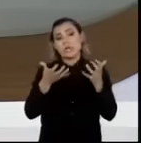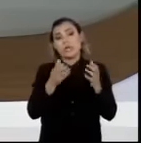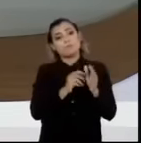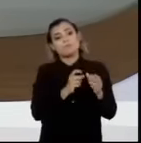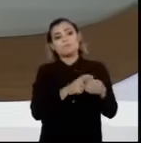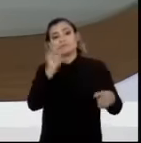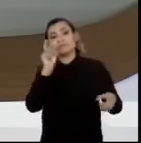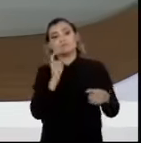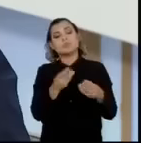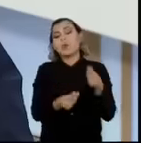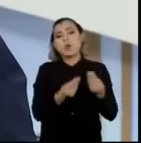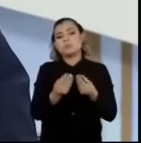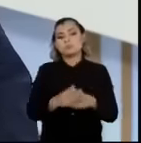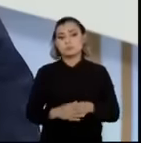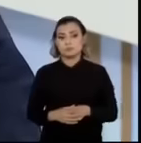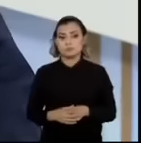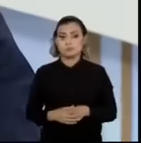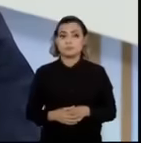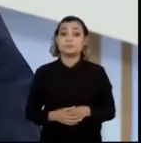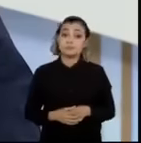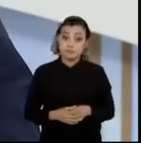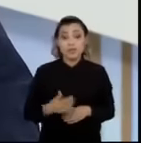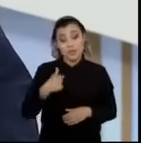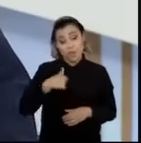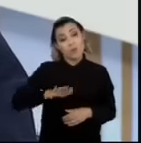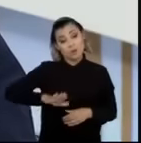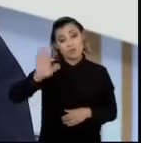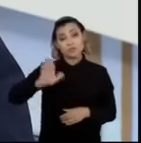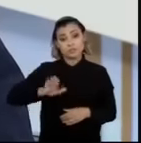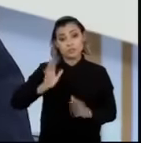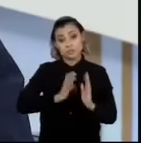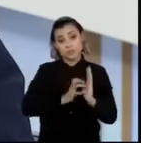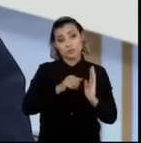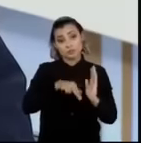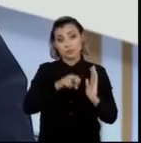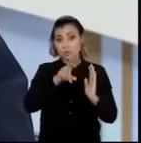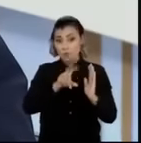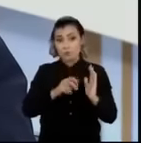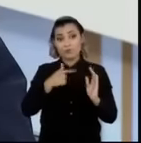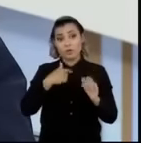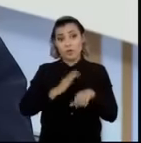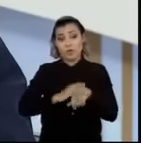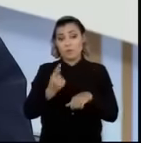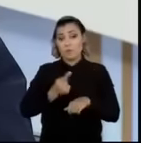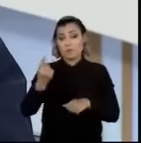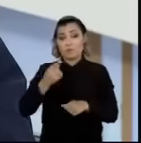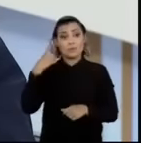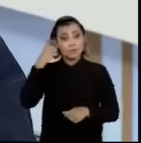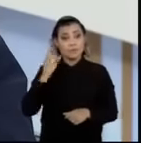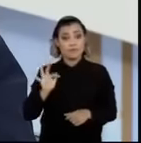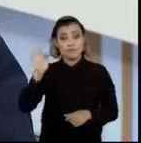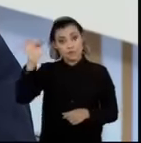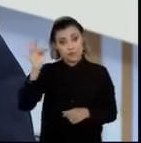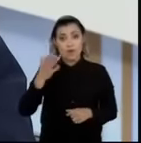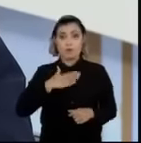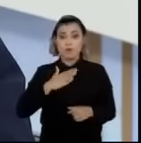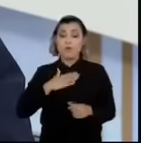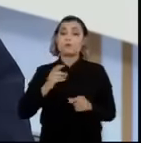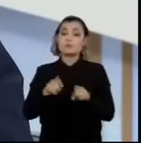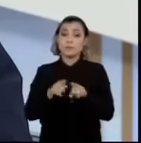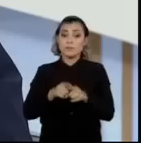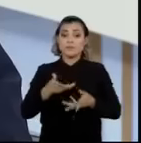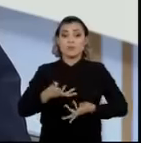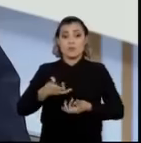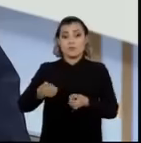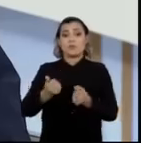mais permanecer nesse partido? Bom, eu fui candidato pelo Partido Novo, hoje sou o primeiro suplente de deputado federal. Fui